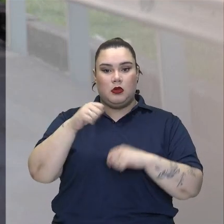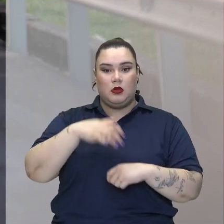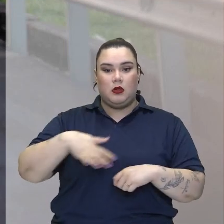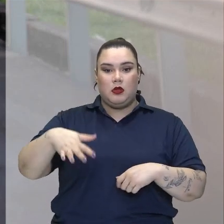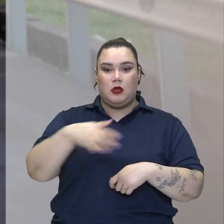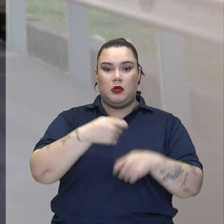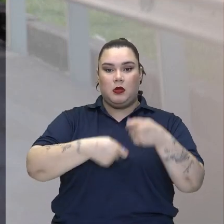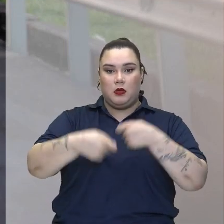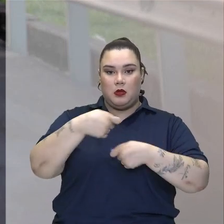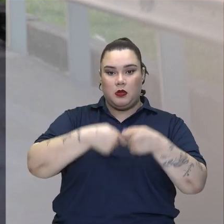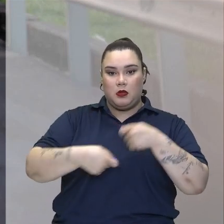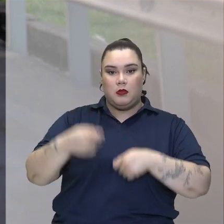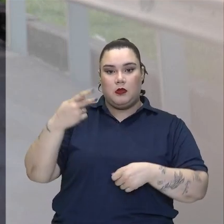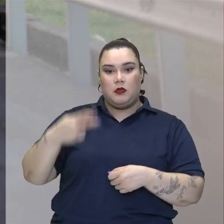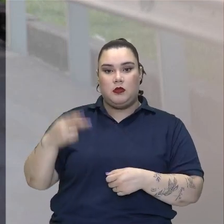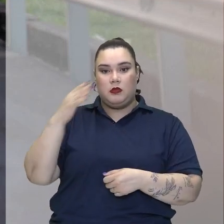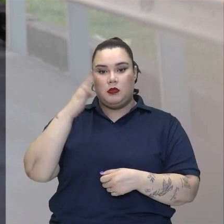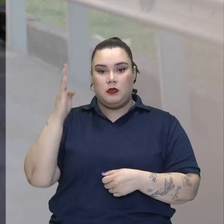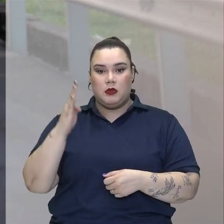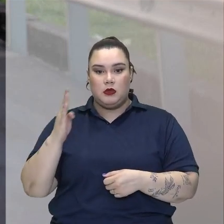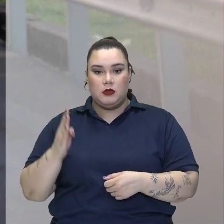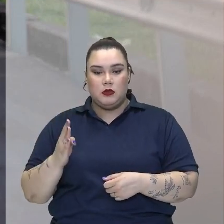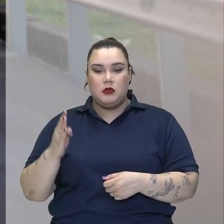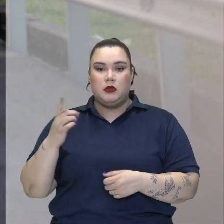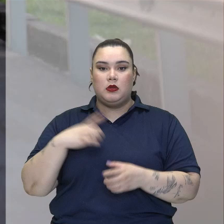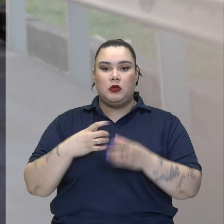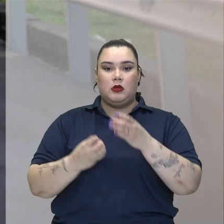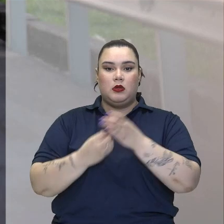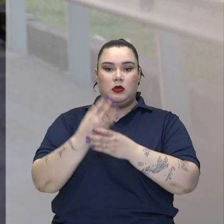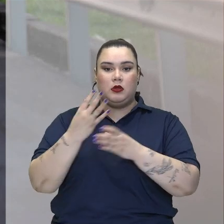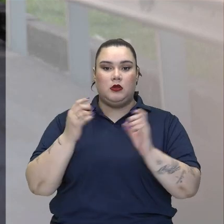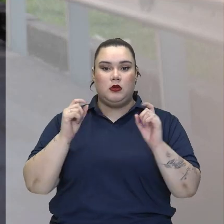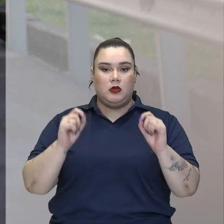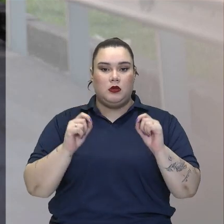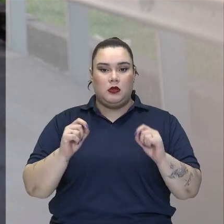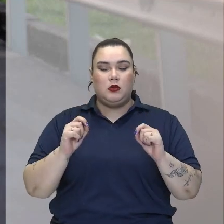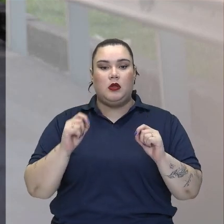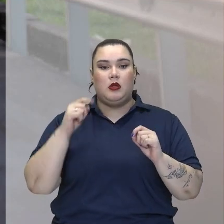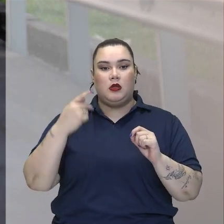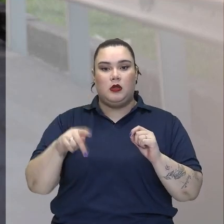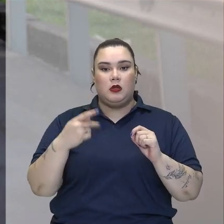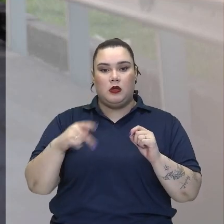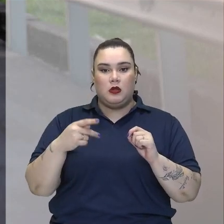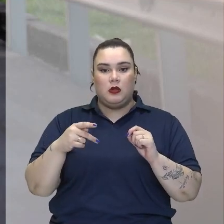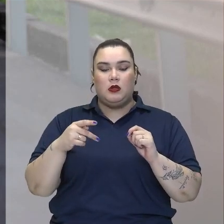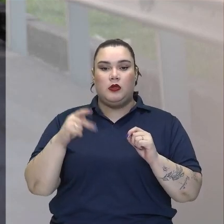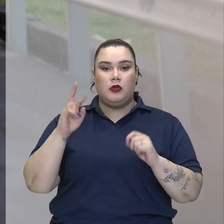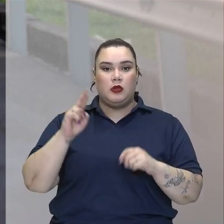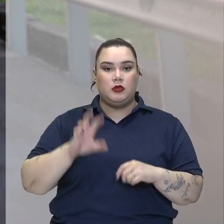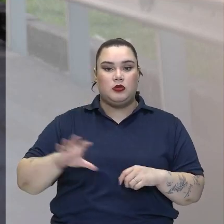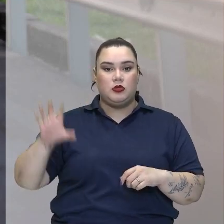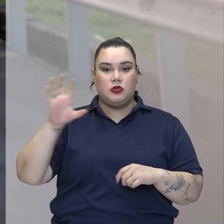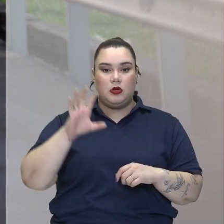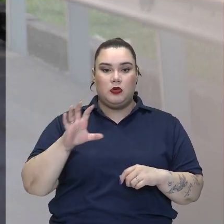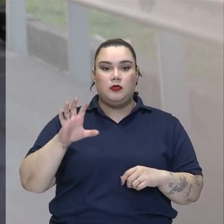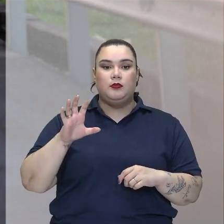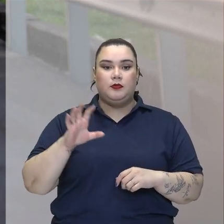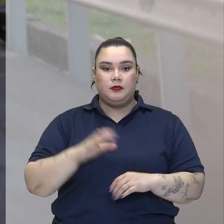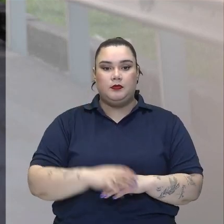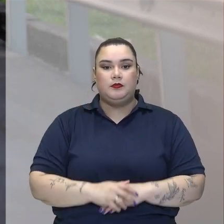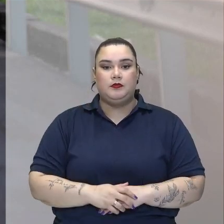mais importante do Brasil e ela é formada pela conurbação dessas regiões